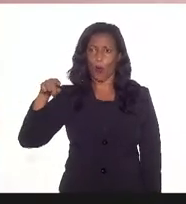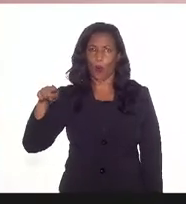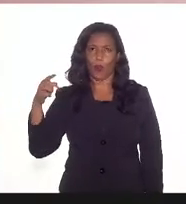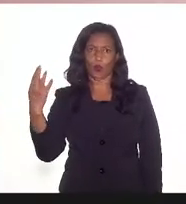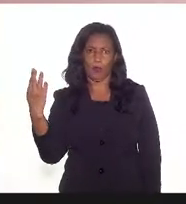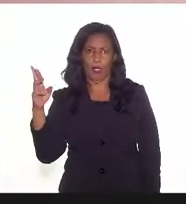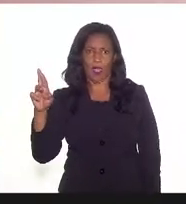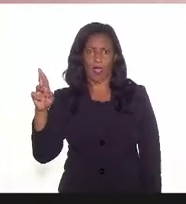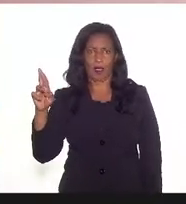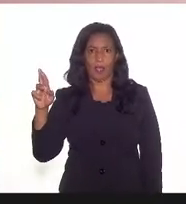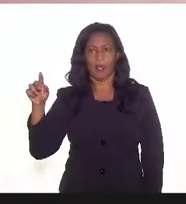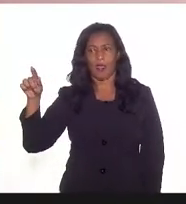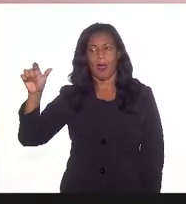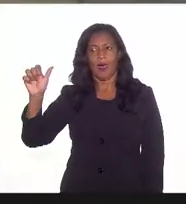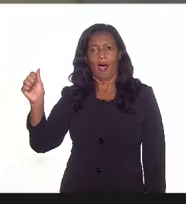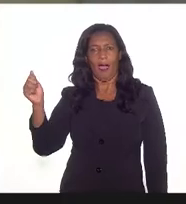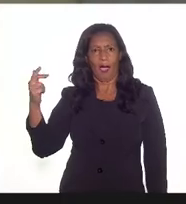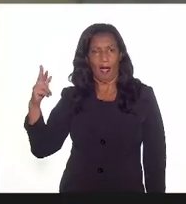agrio.com.br/área do cliente.